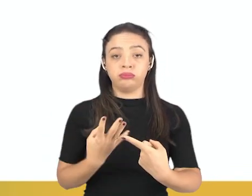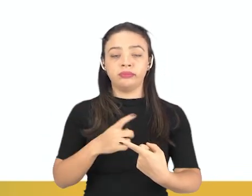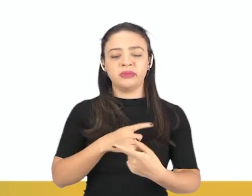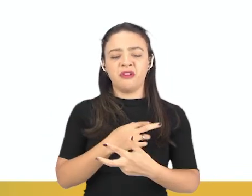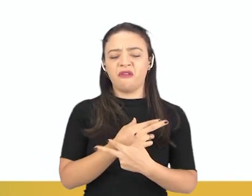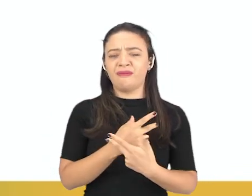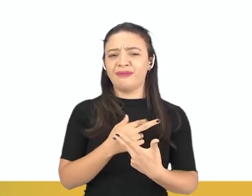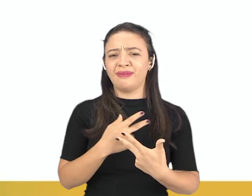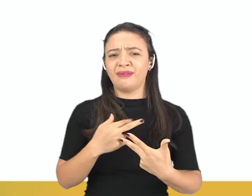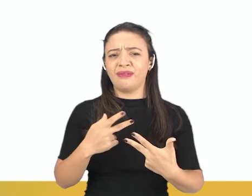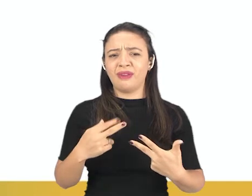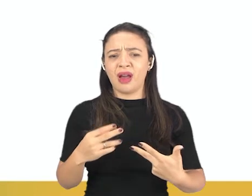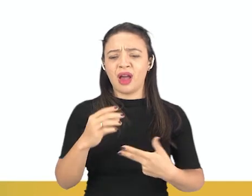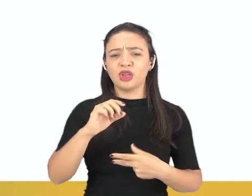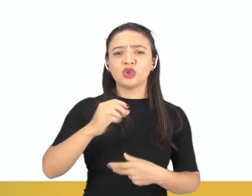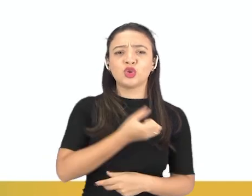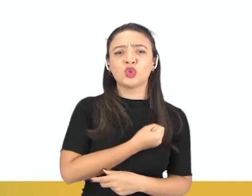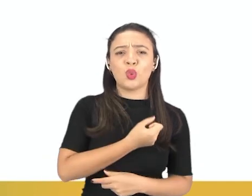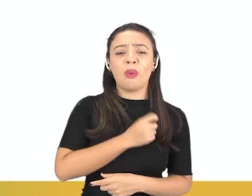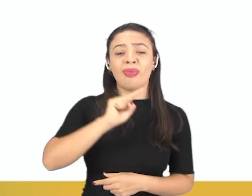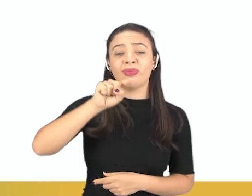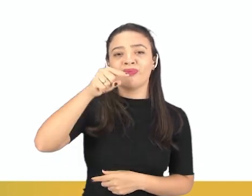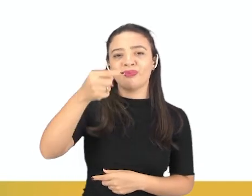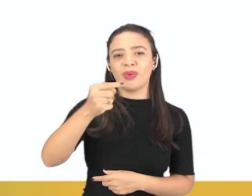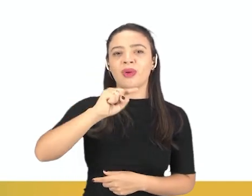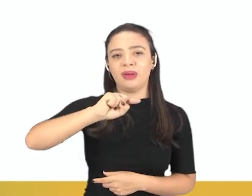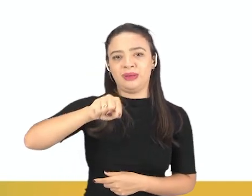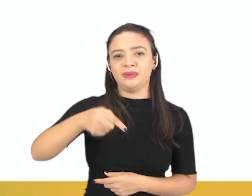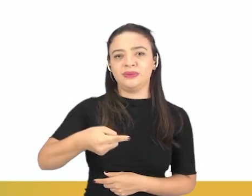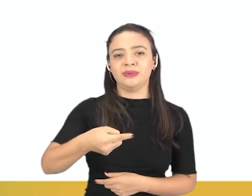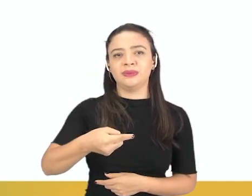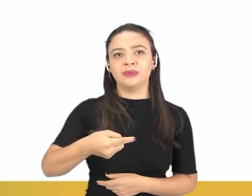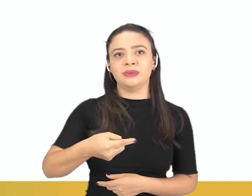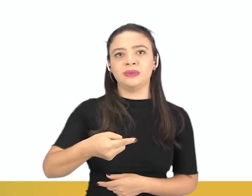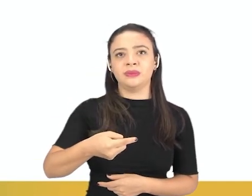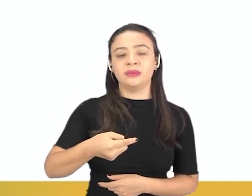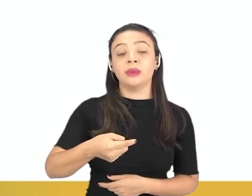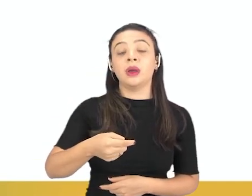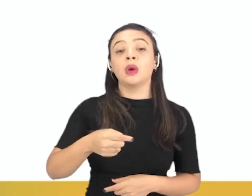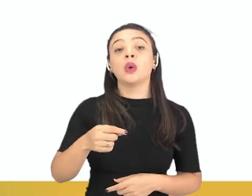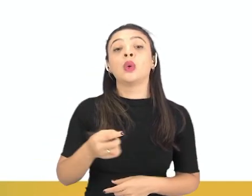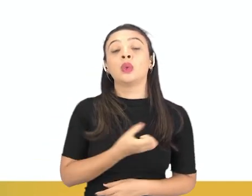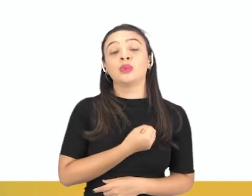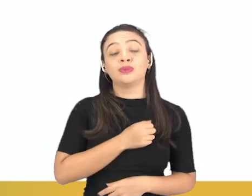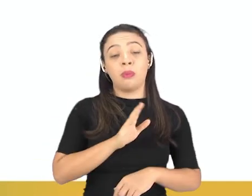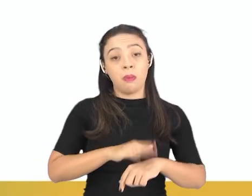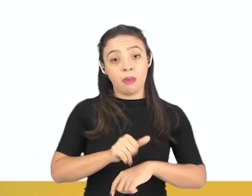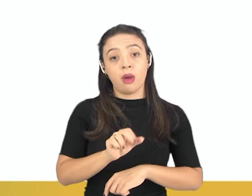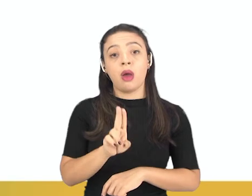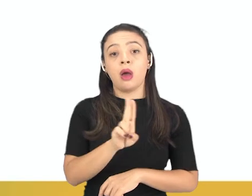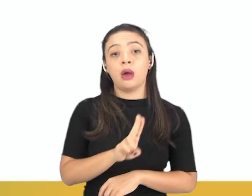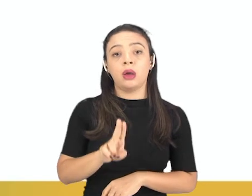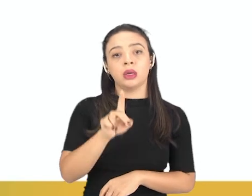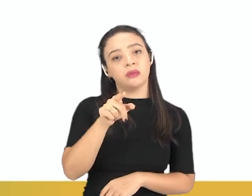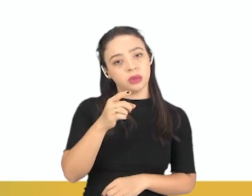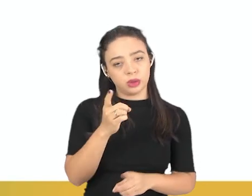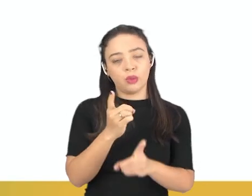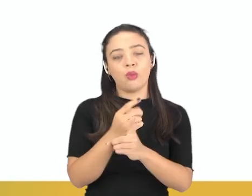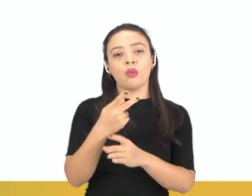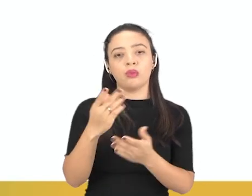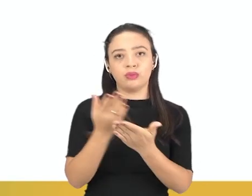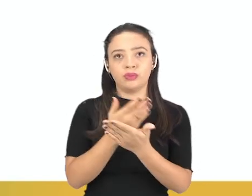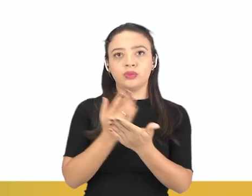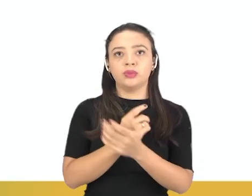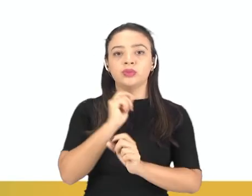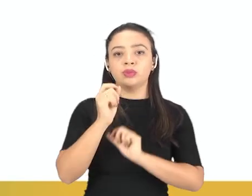casas decimais após a vírgula o valor mais usado para ele né com certeza você vai ver no seu livro didático